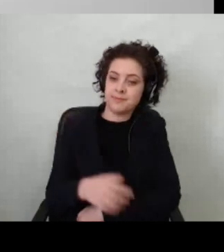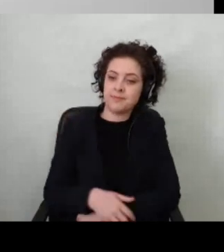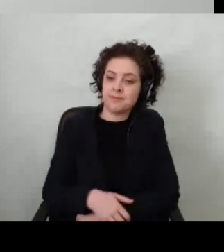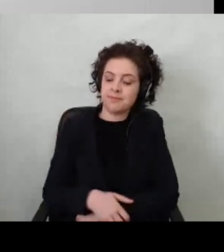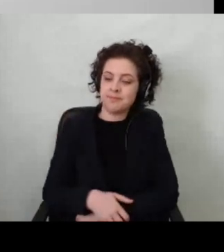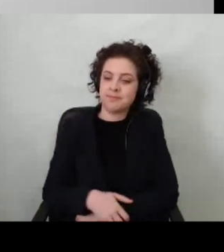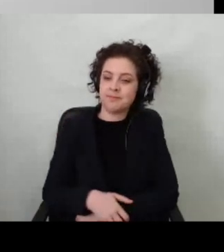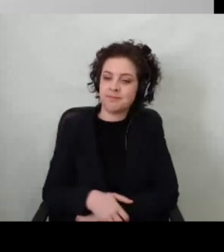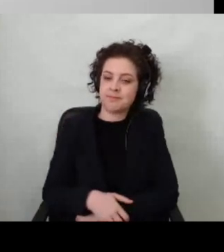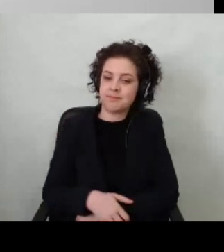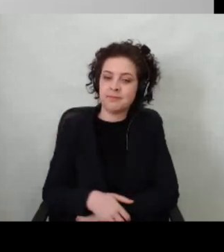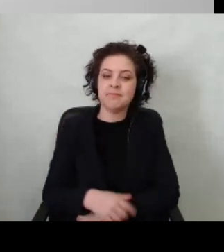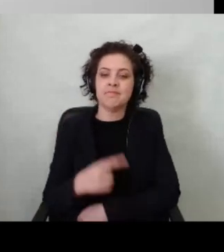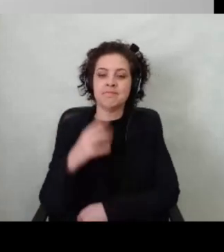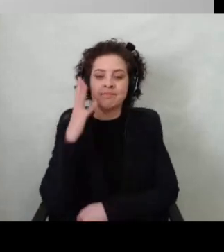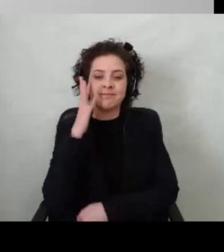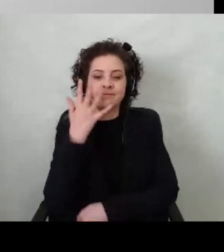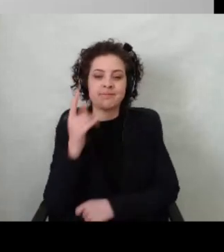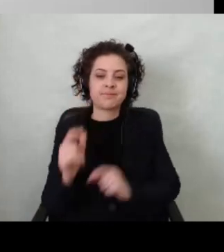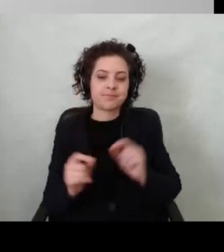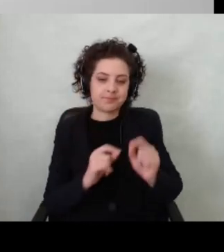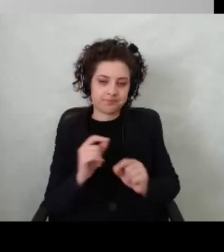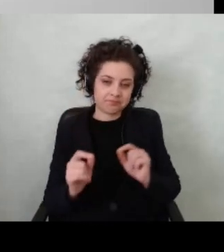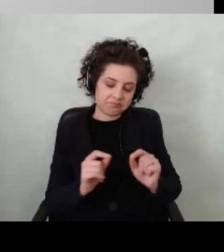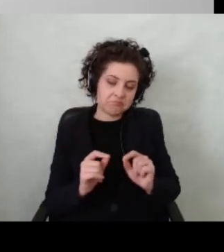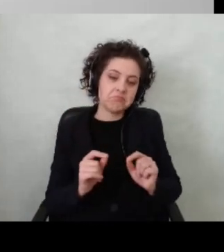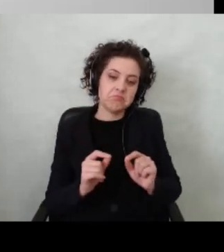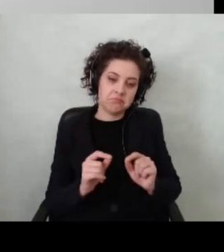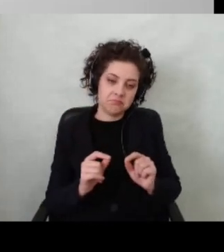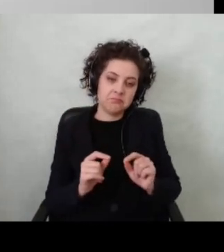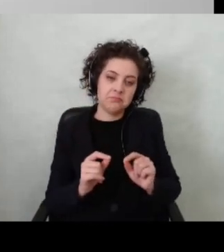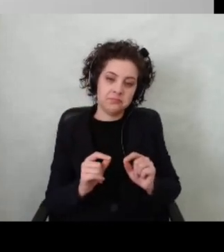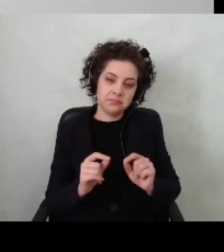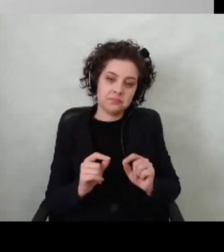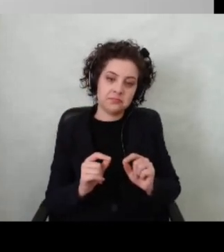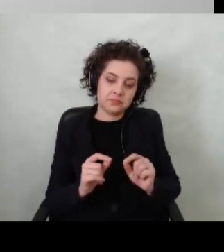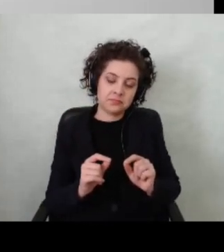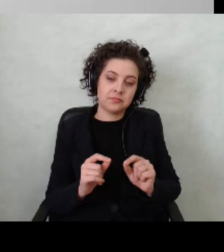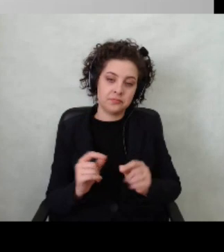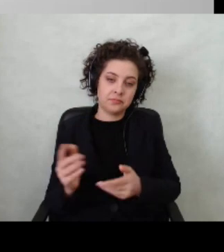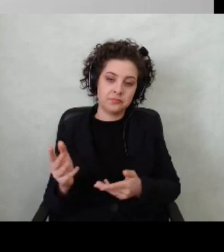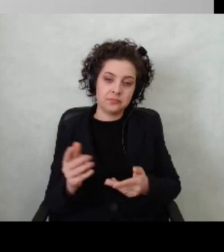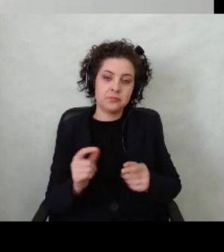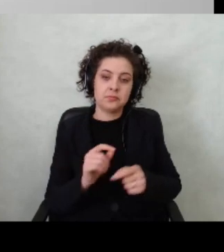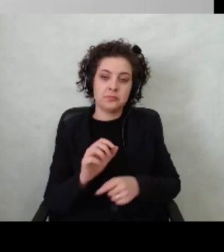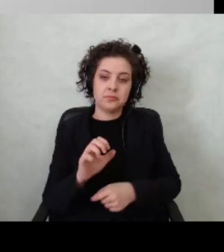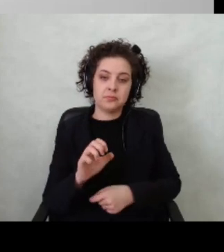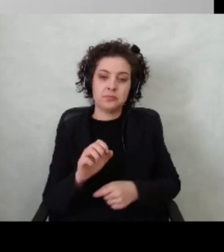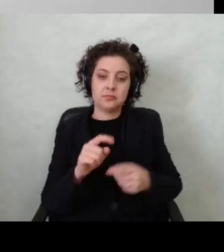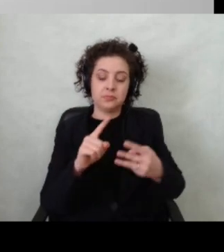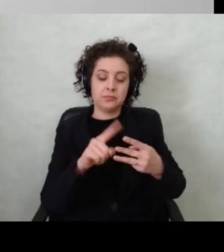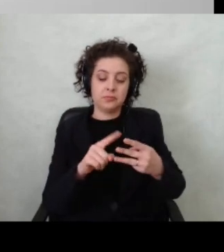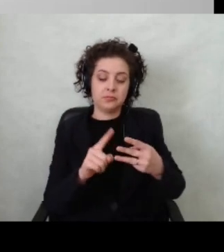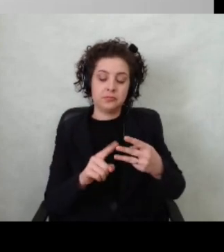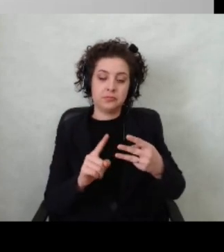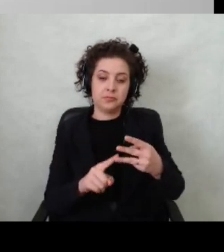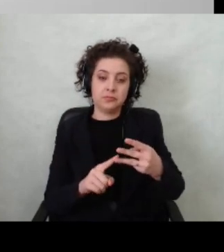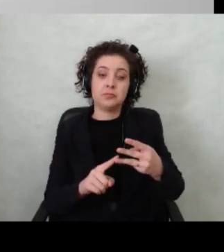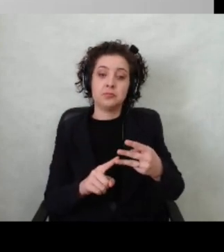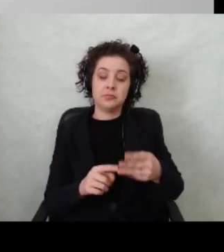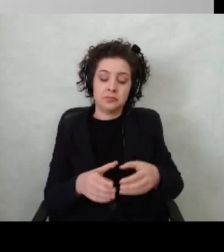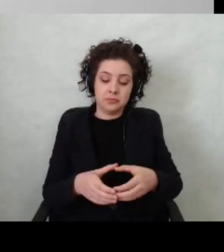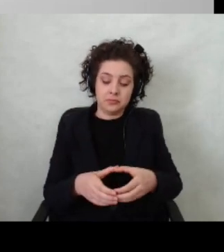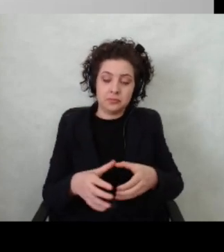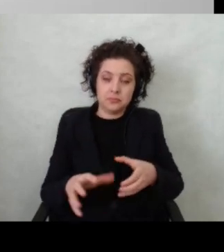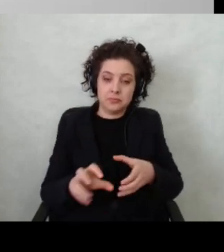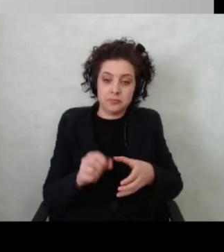nós decidimos, então, expressar os receptores de estrógeno nas células BEAS2B, lembrando que ela